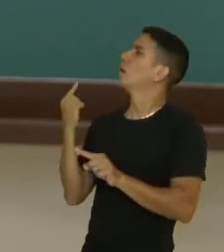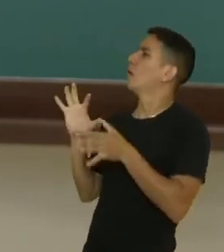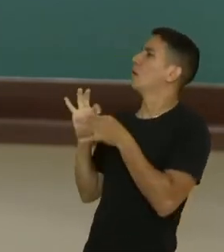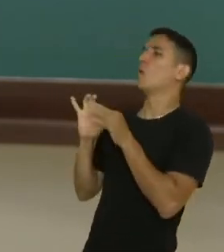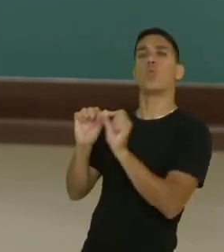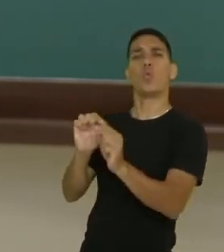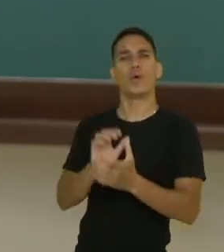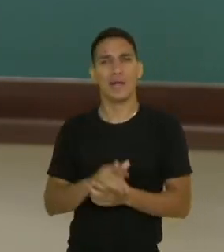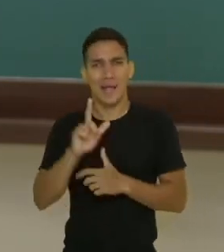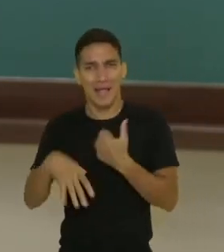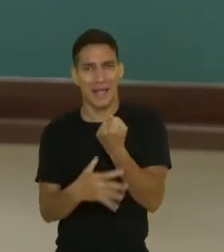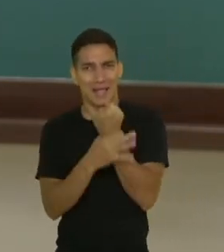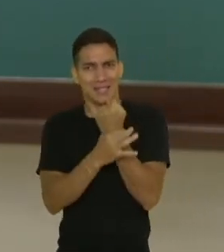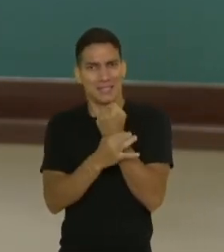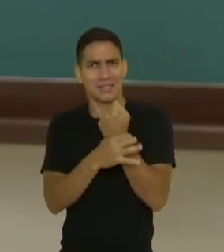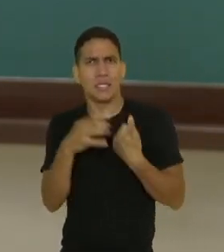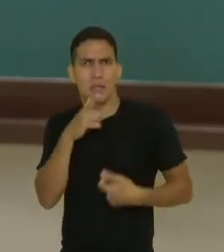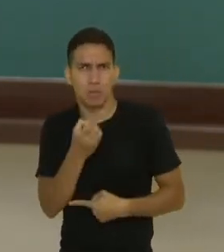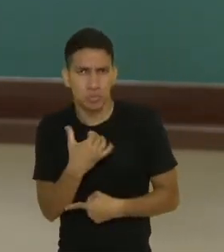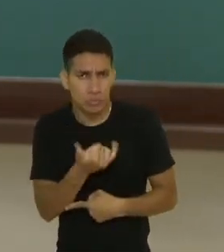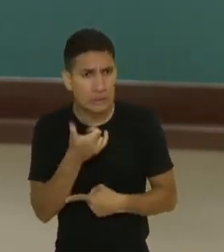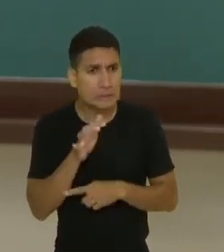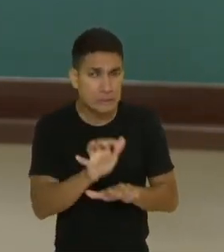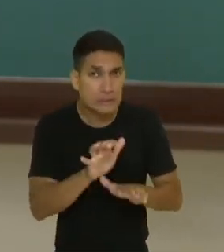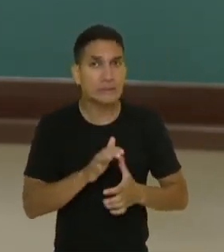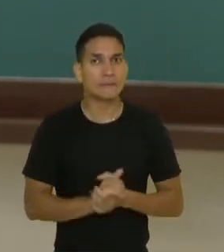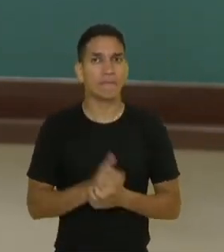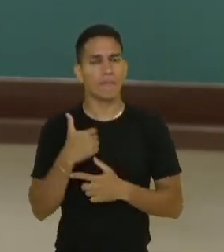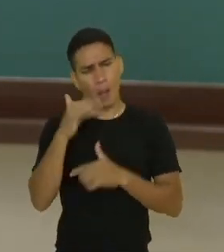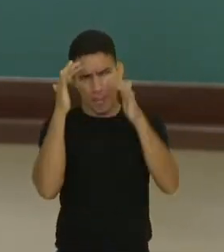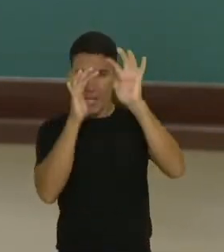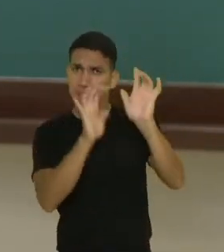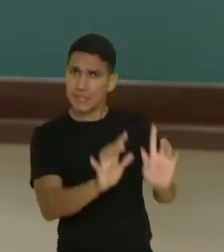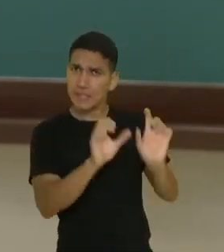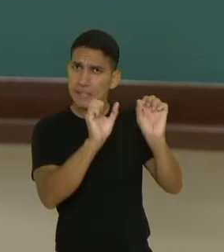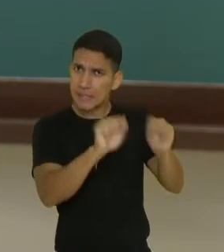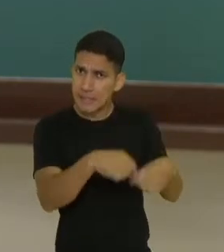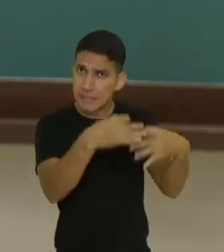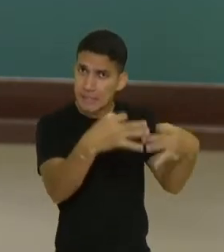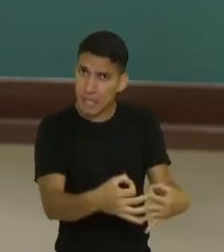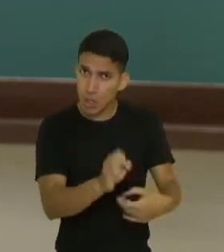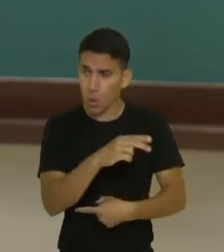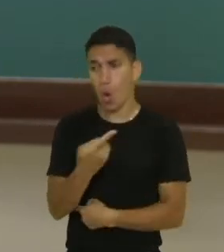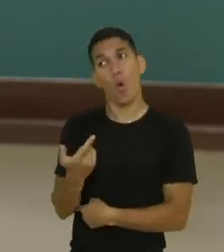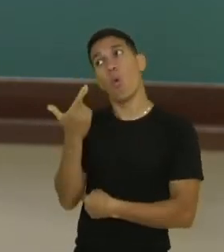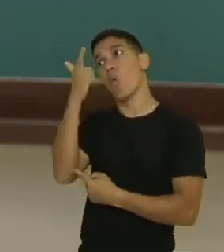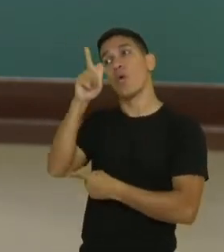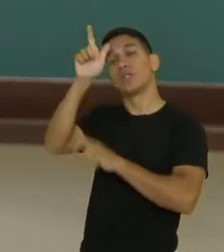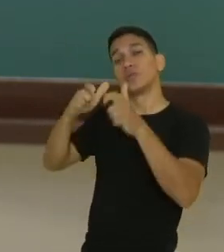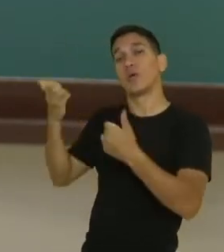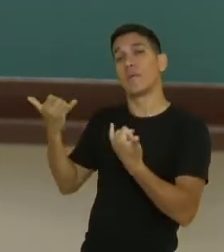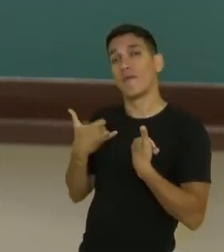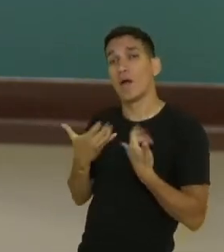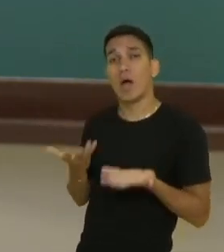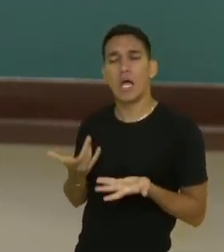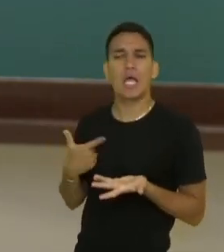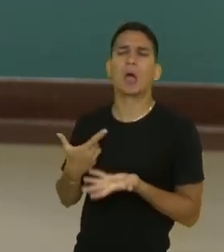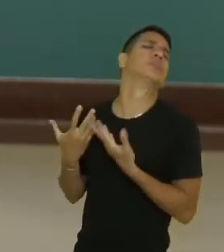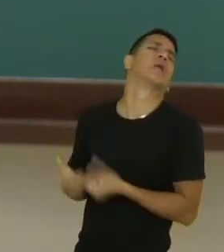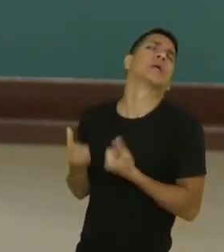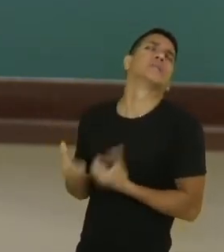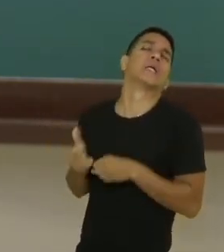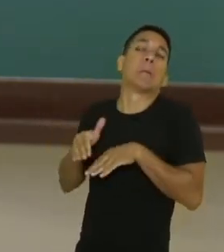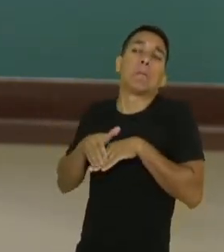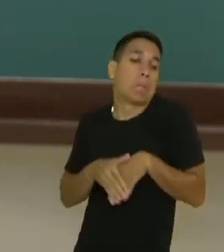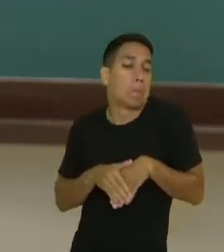são sólidas, né? Eu pensei sobre isso, eu sou assim mesmo? Ou será que alguém falou para mim e eu aceito, né? De uma